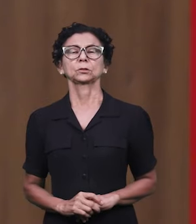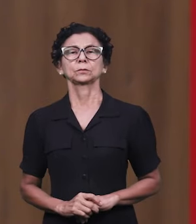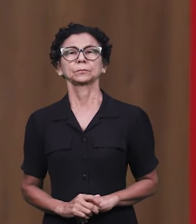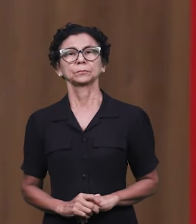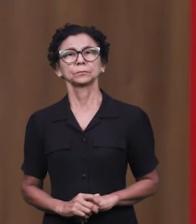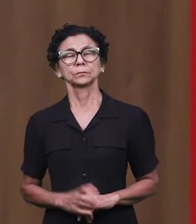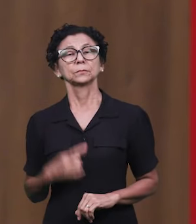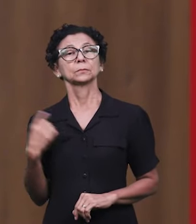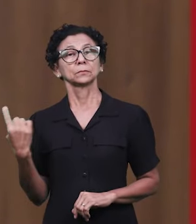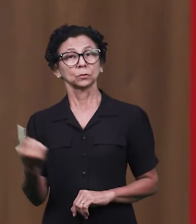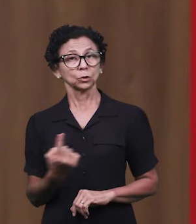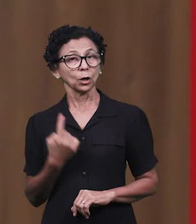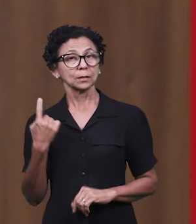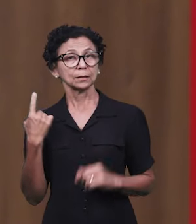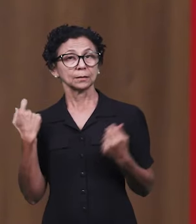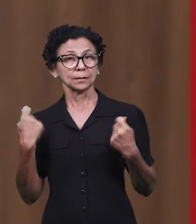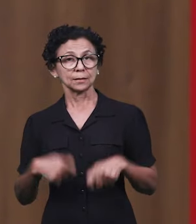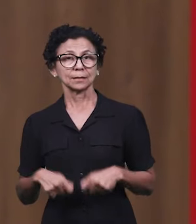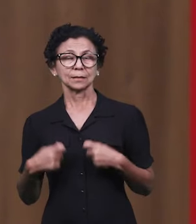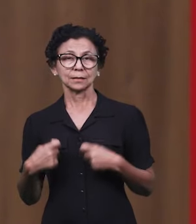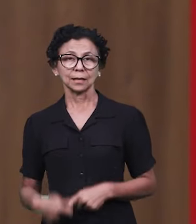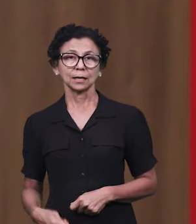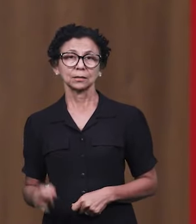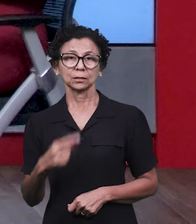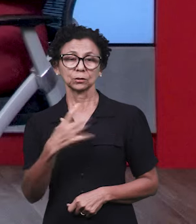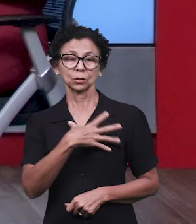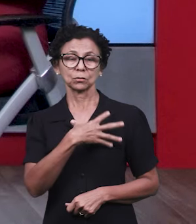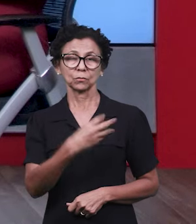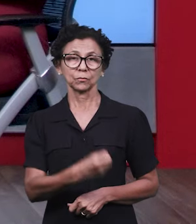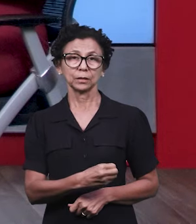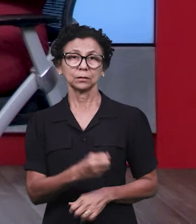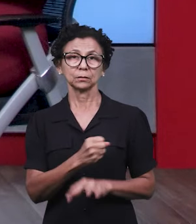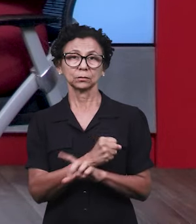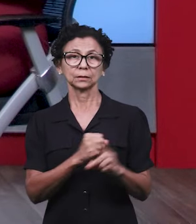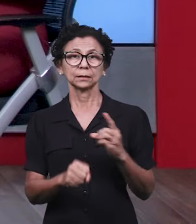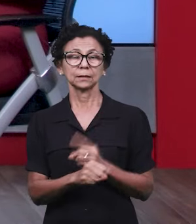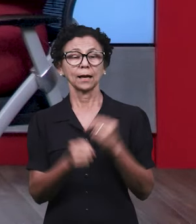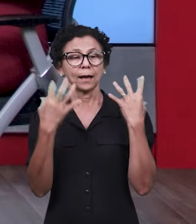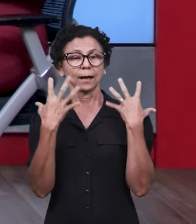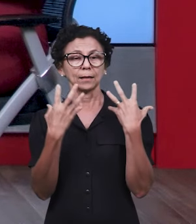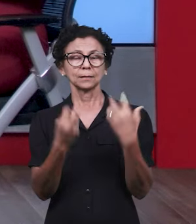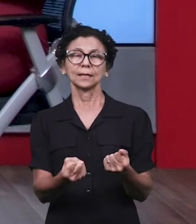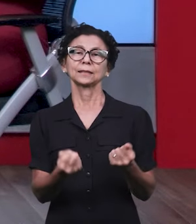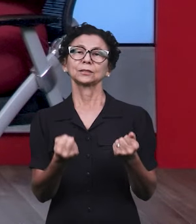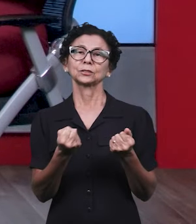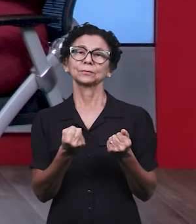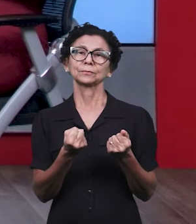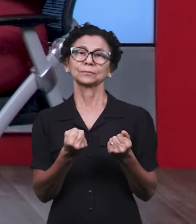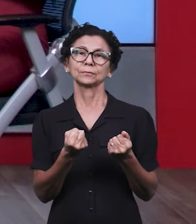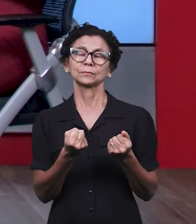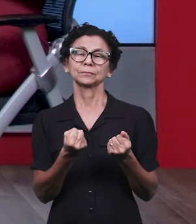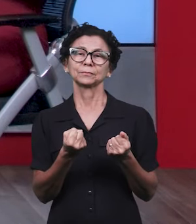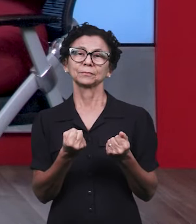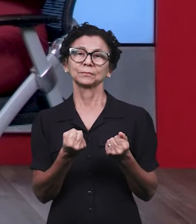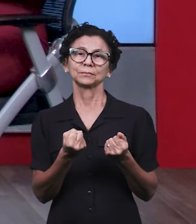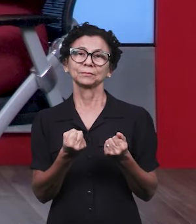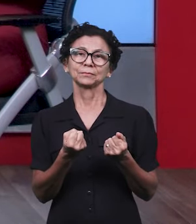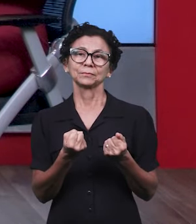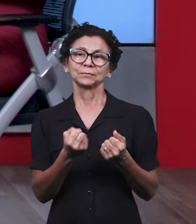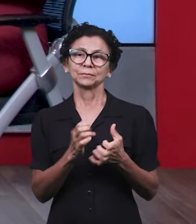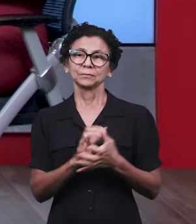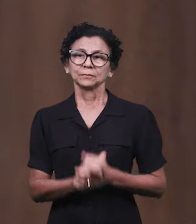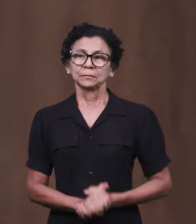do jeito que ele é. Não é verdade? E isso é maravilhoso. Doutora, nós temos visto